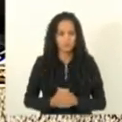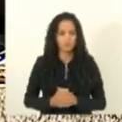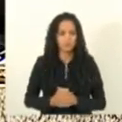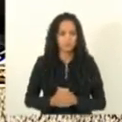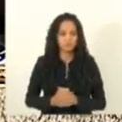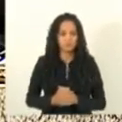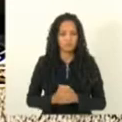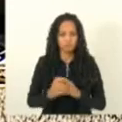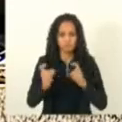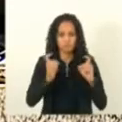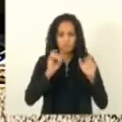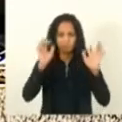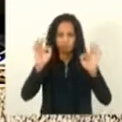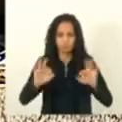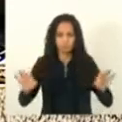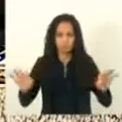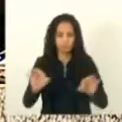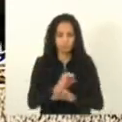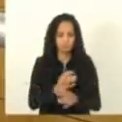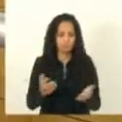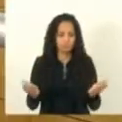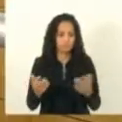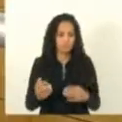Está encerrada a sessão.